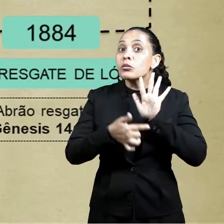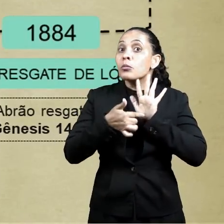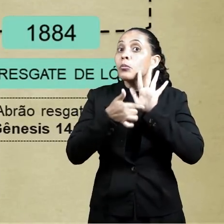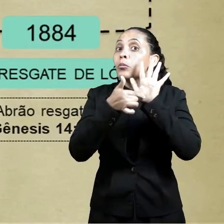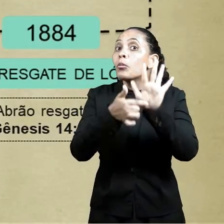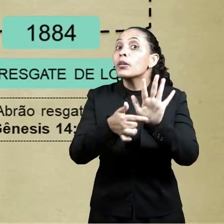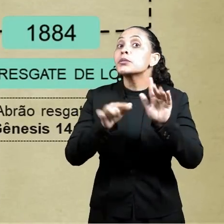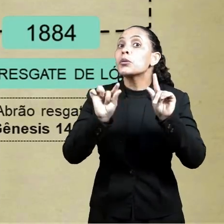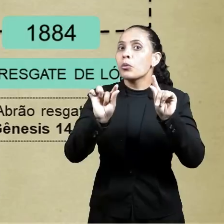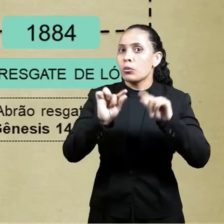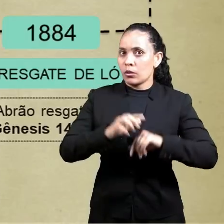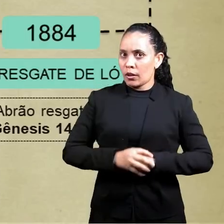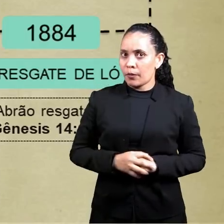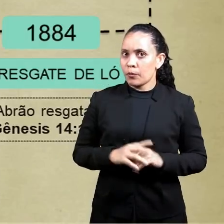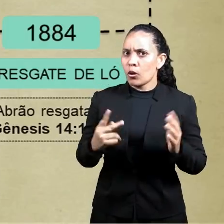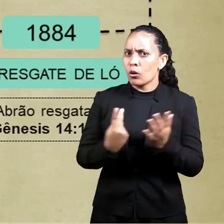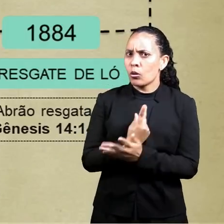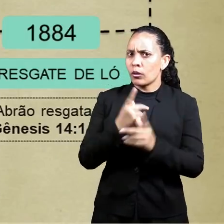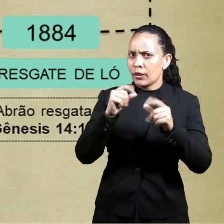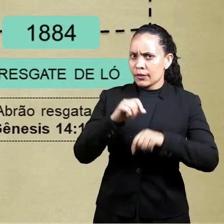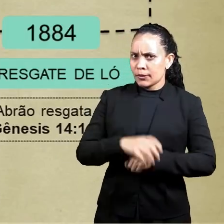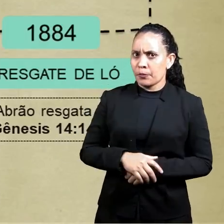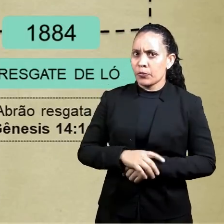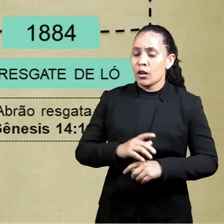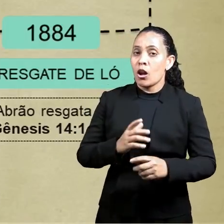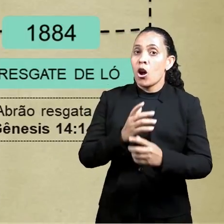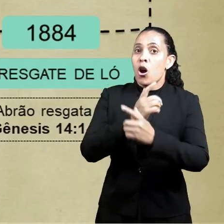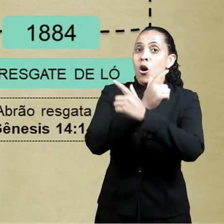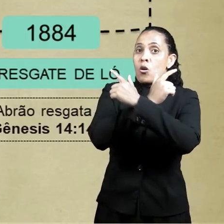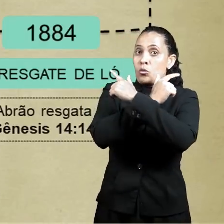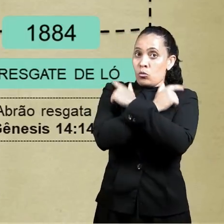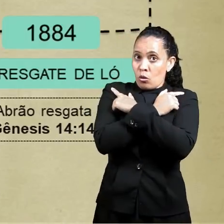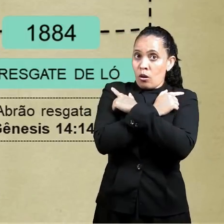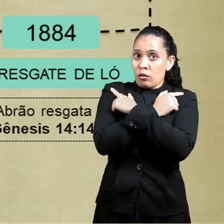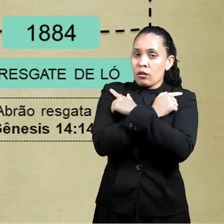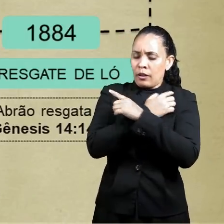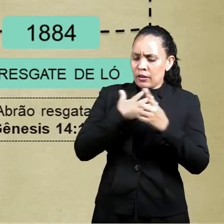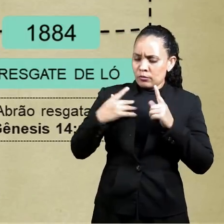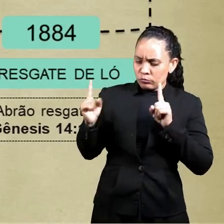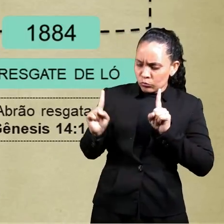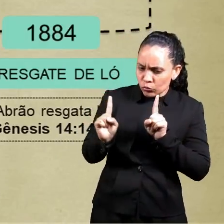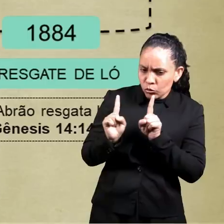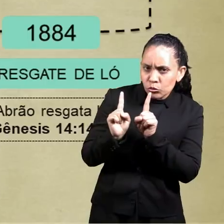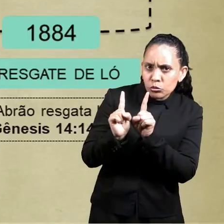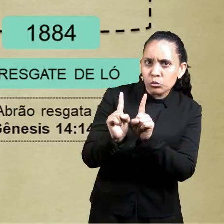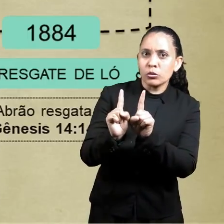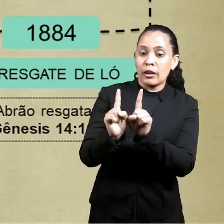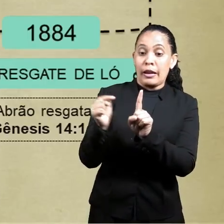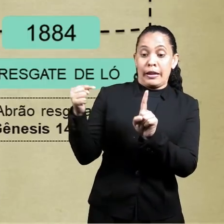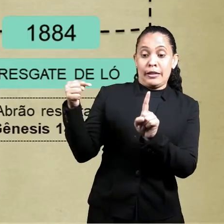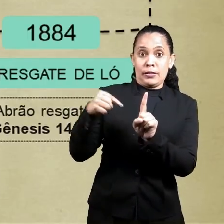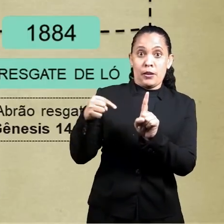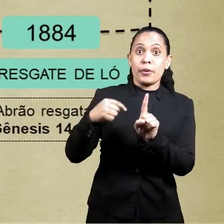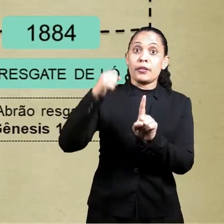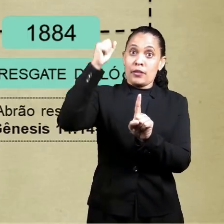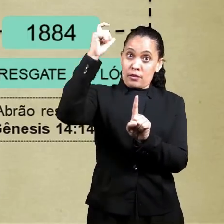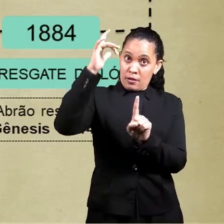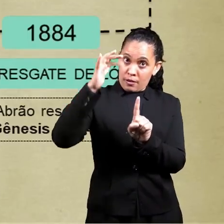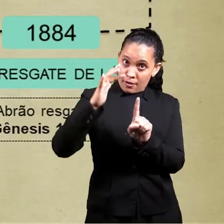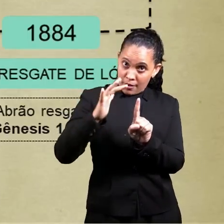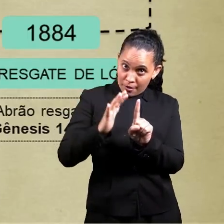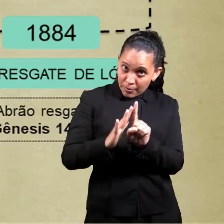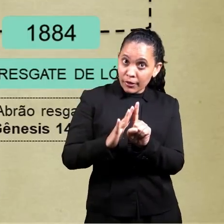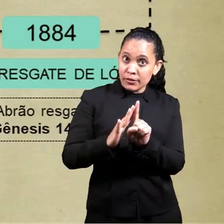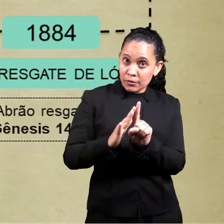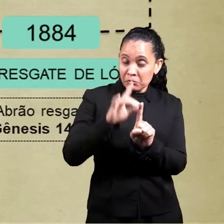que, pelo fato de Ló estar andando para Abraão, ele também é enriquecido. No sentido, porque a